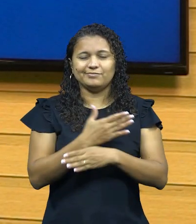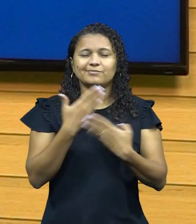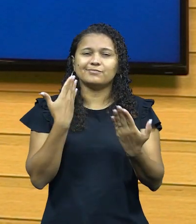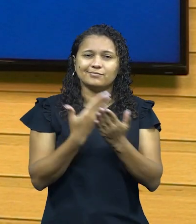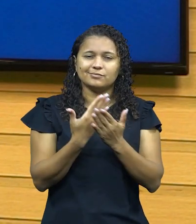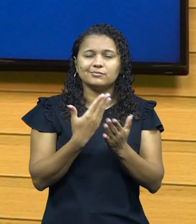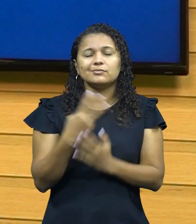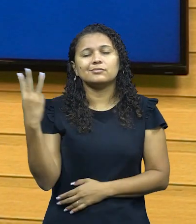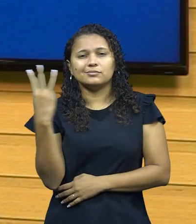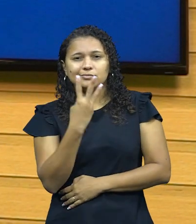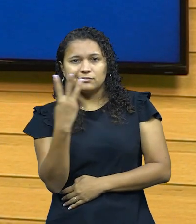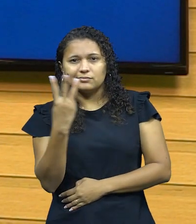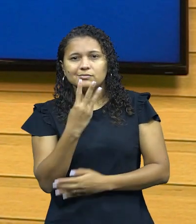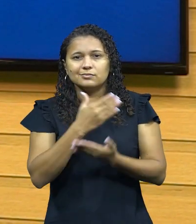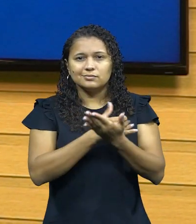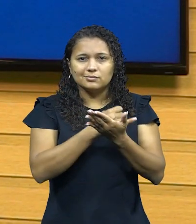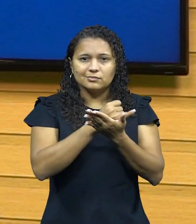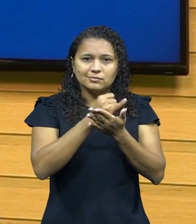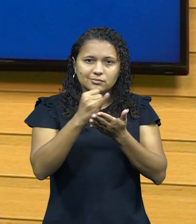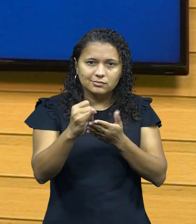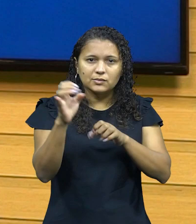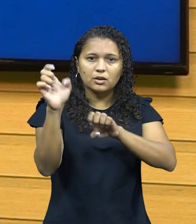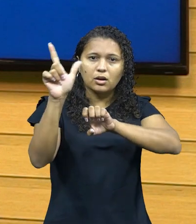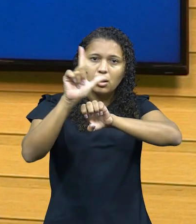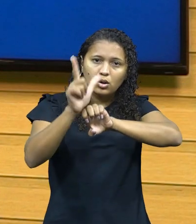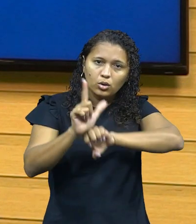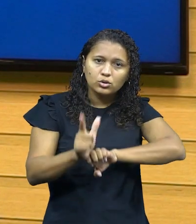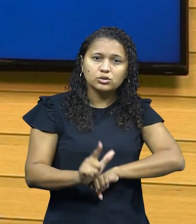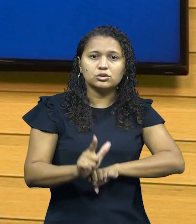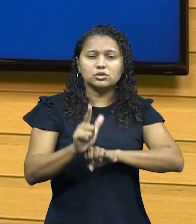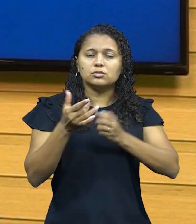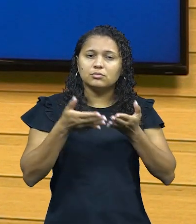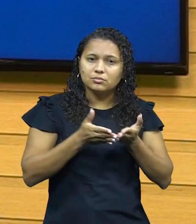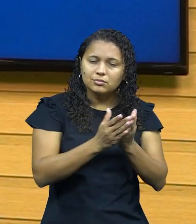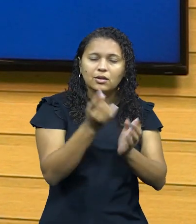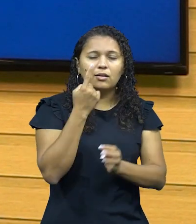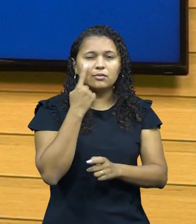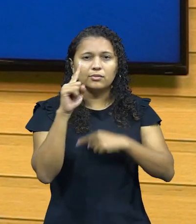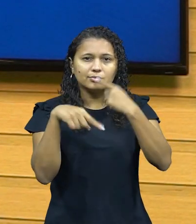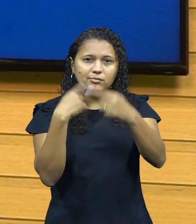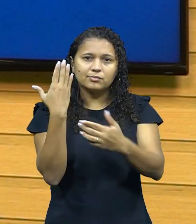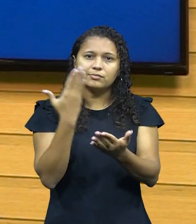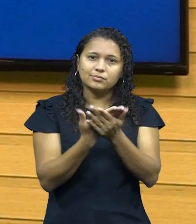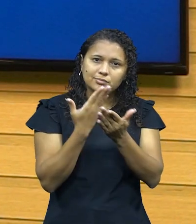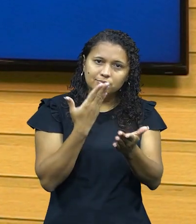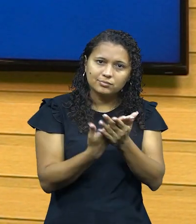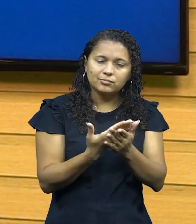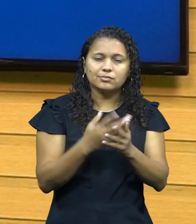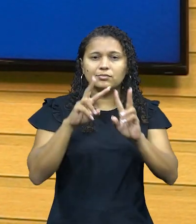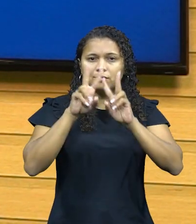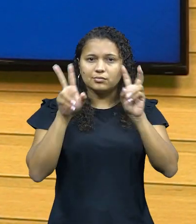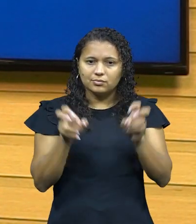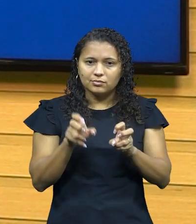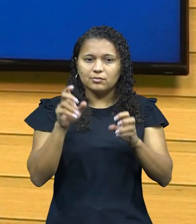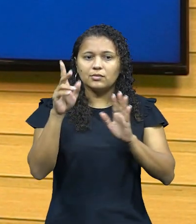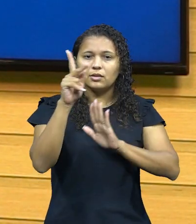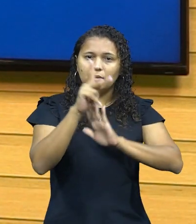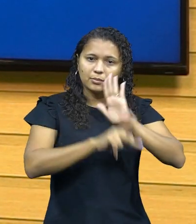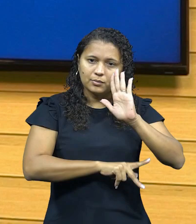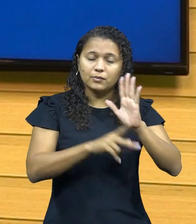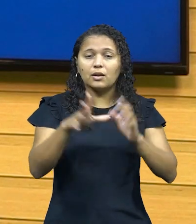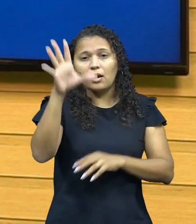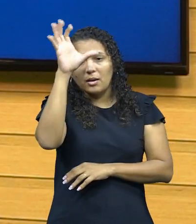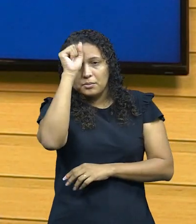foi a nossa terceira aula sobre Introdução à Logística Portuária. E aí, a gente se vê na próxima aula. Esse foi o